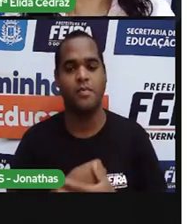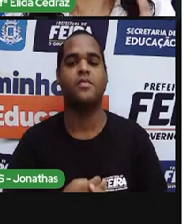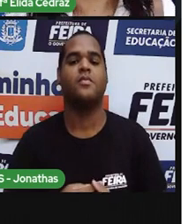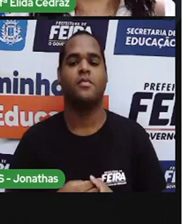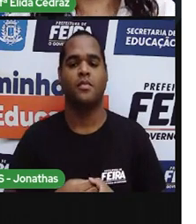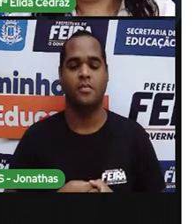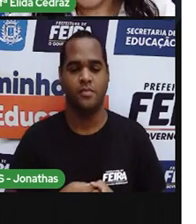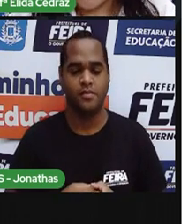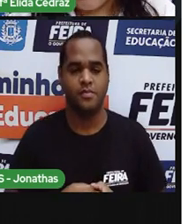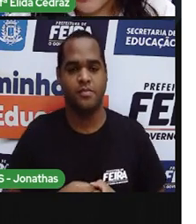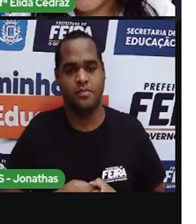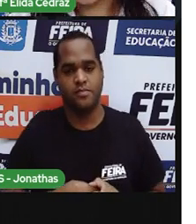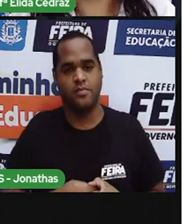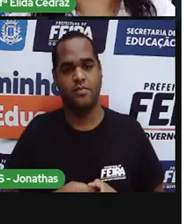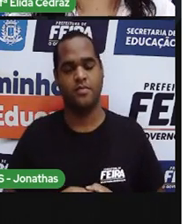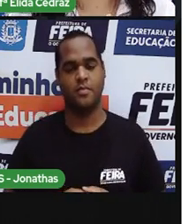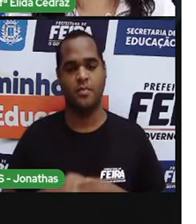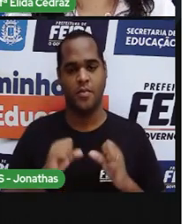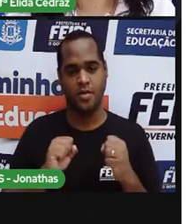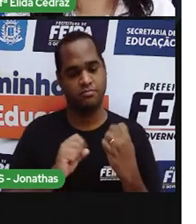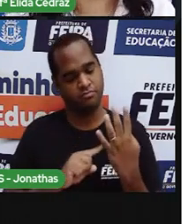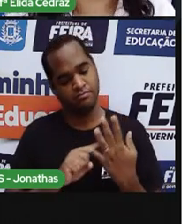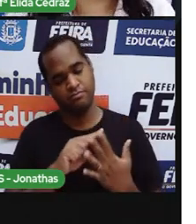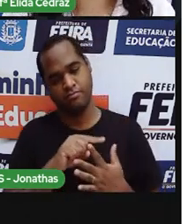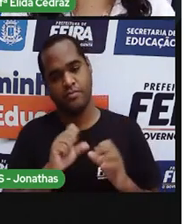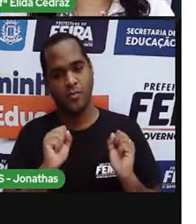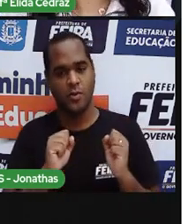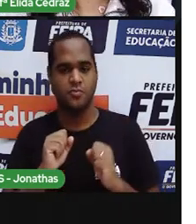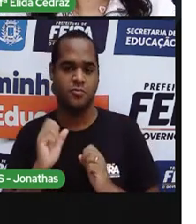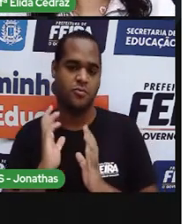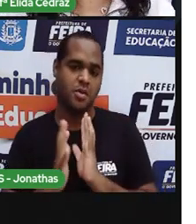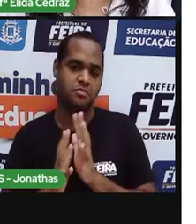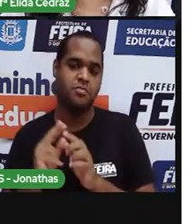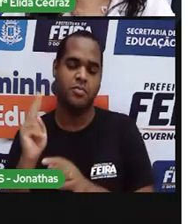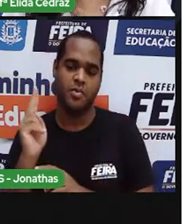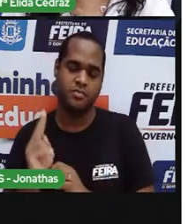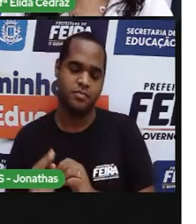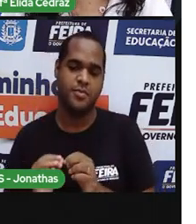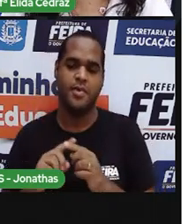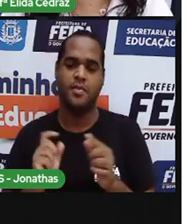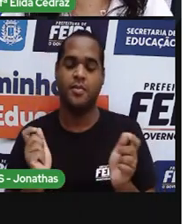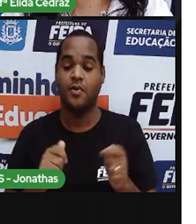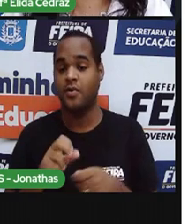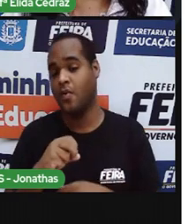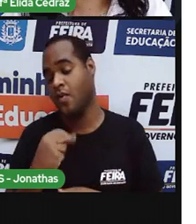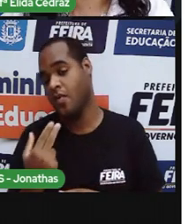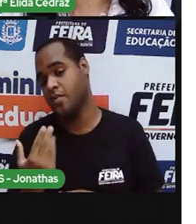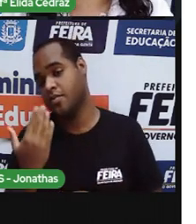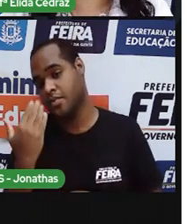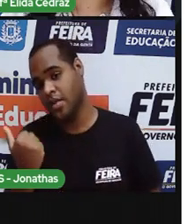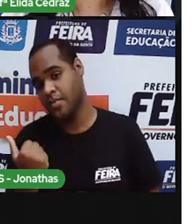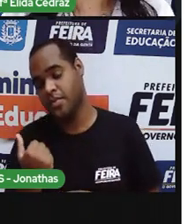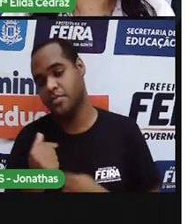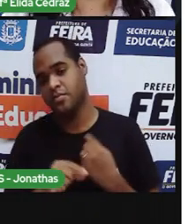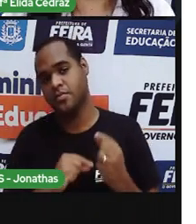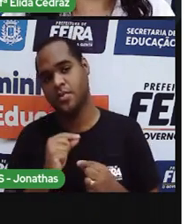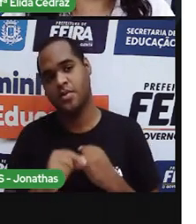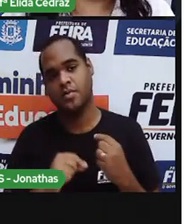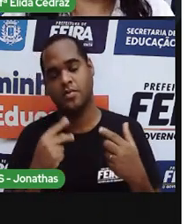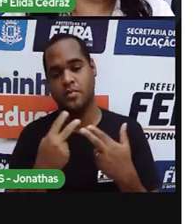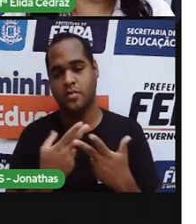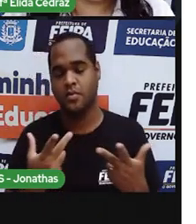Isso. Pode usar o palitinho, pode usar o dedinho. Ou se você já souber, você pode